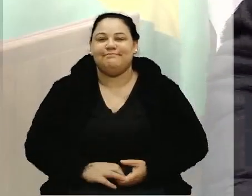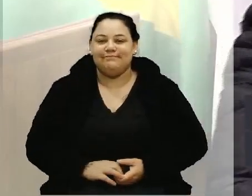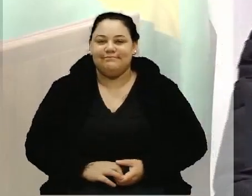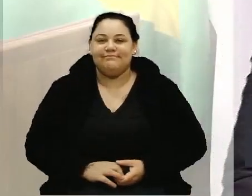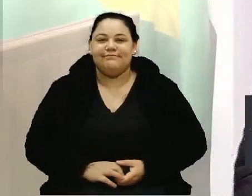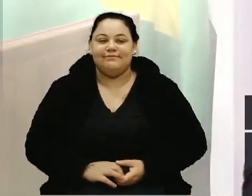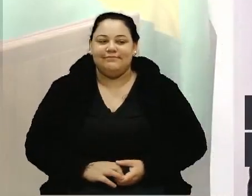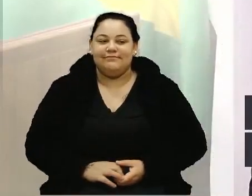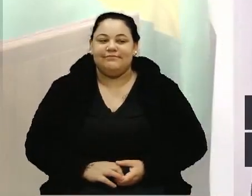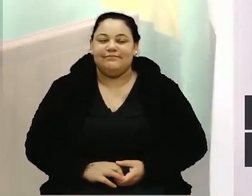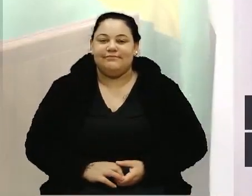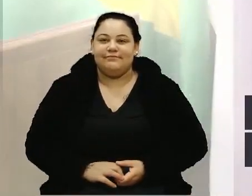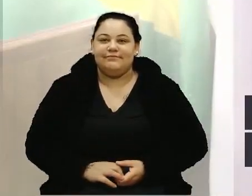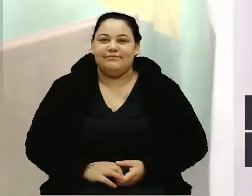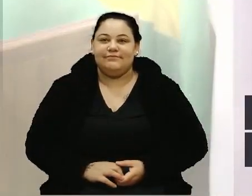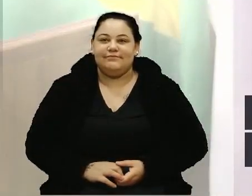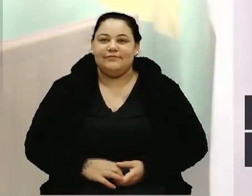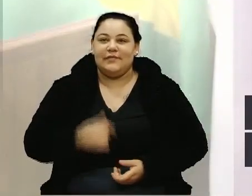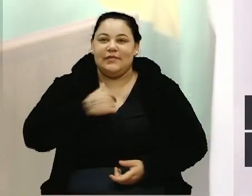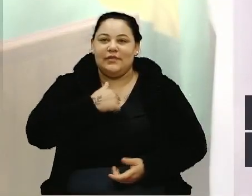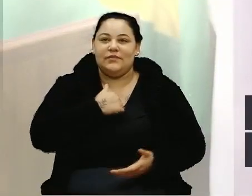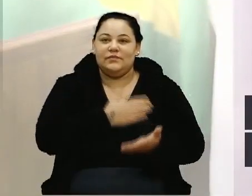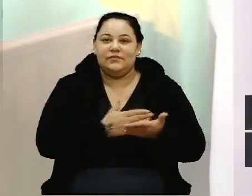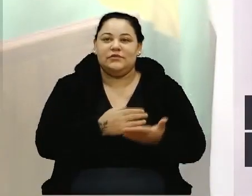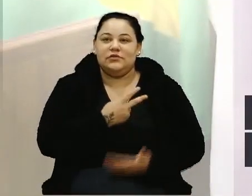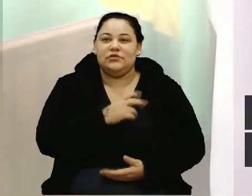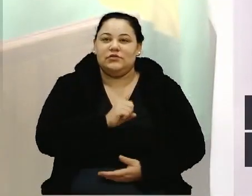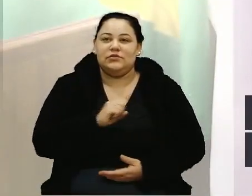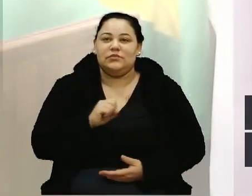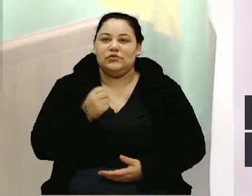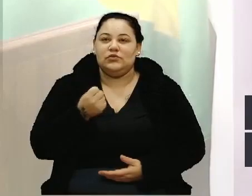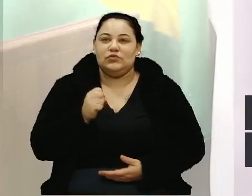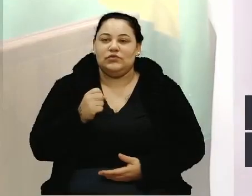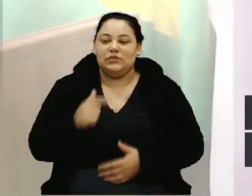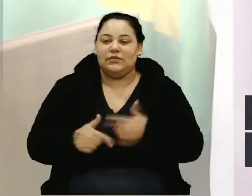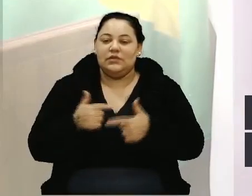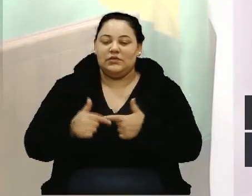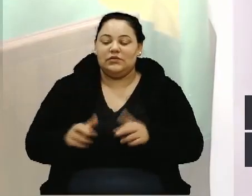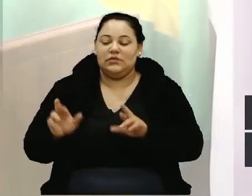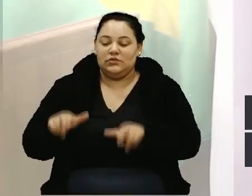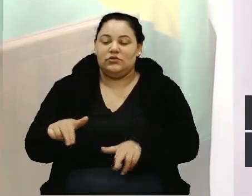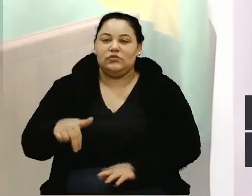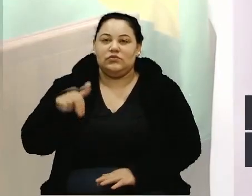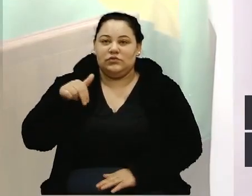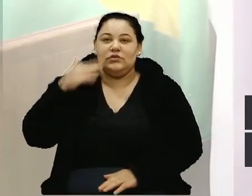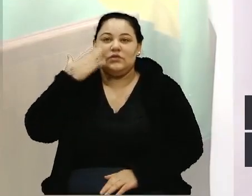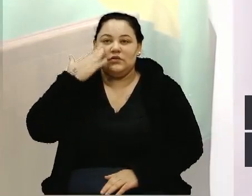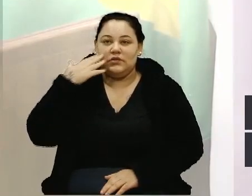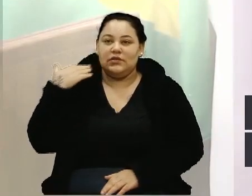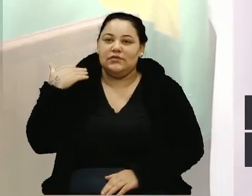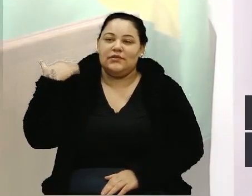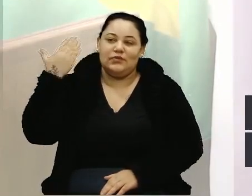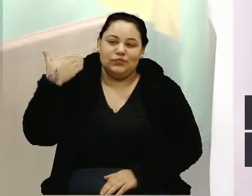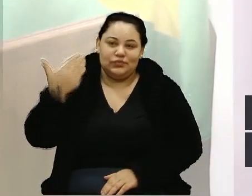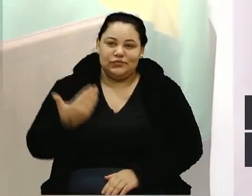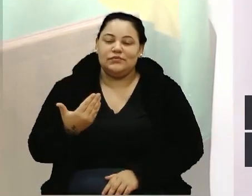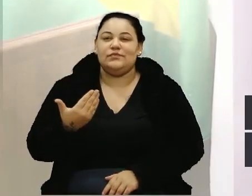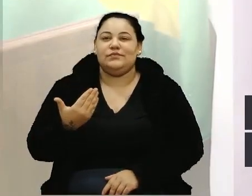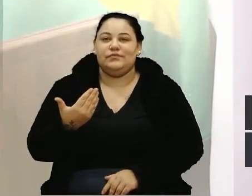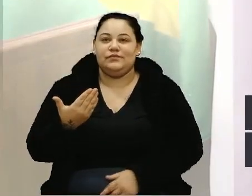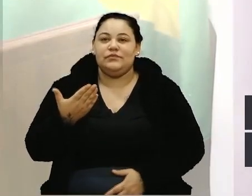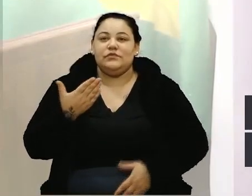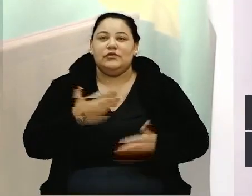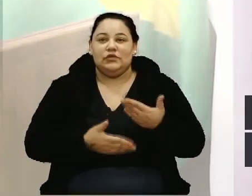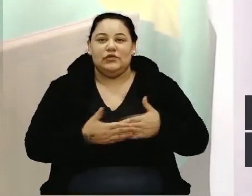Eu desde 2008 trabalho pela região norte e sei da história do complexo esportivo, que na